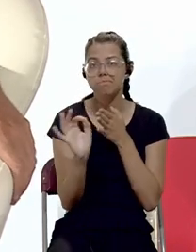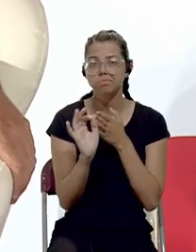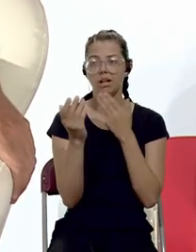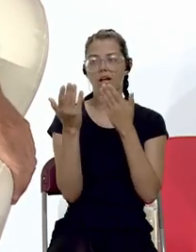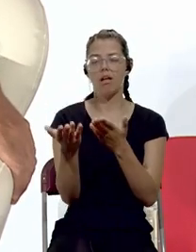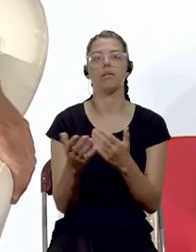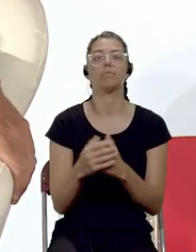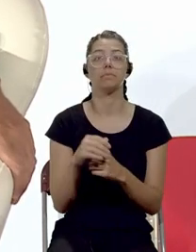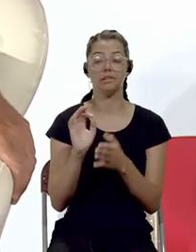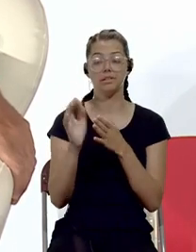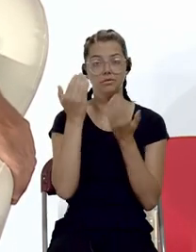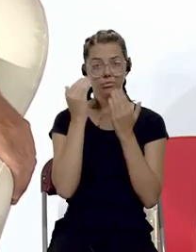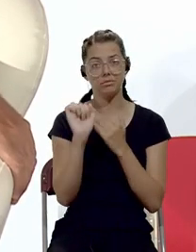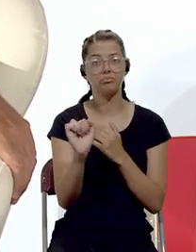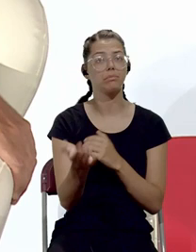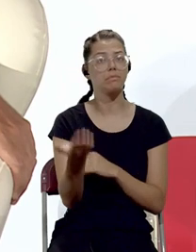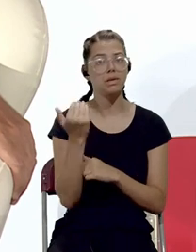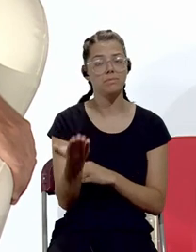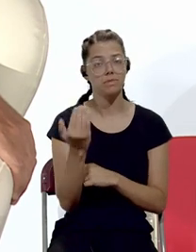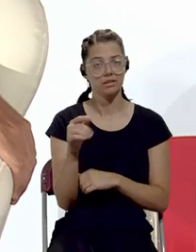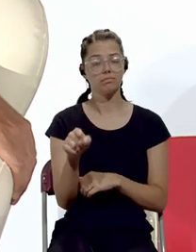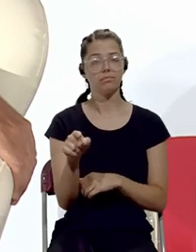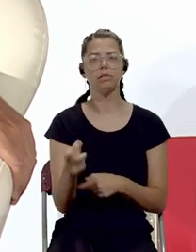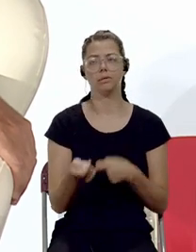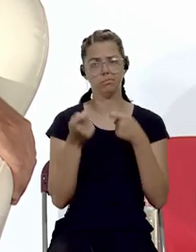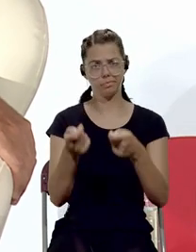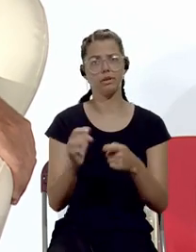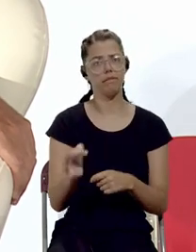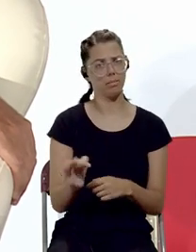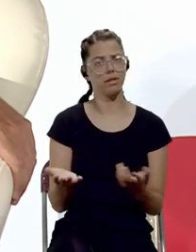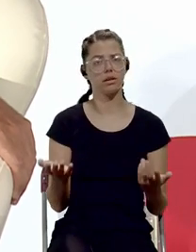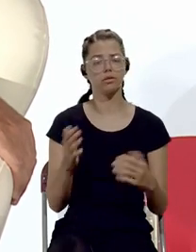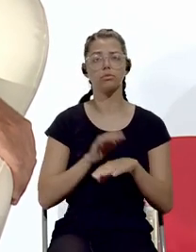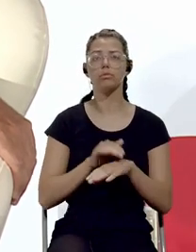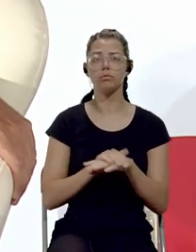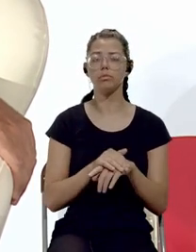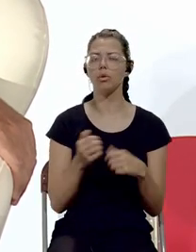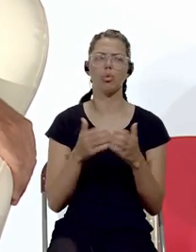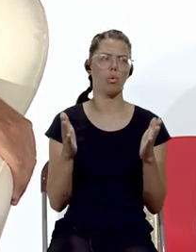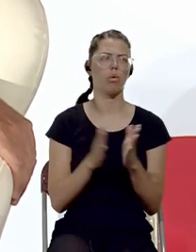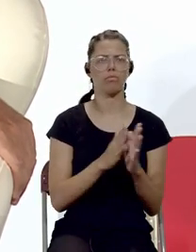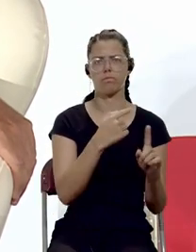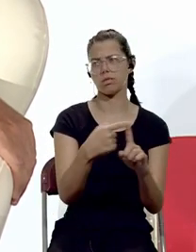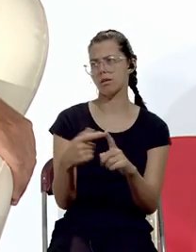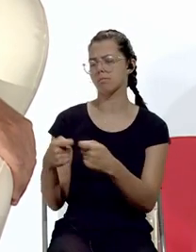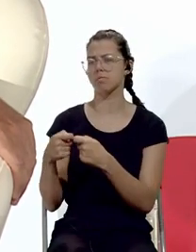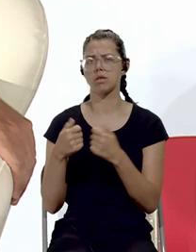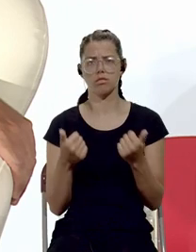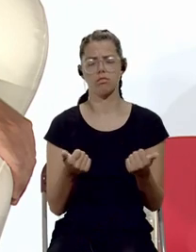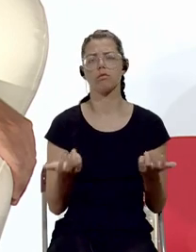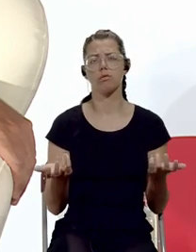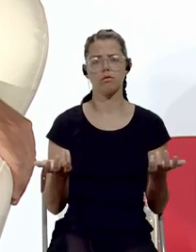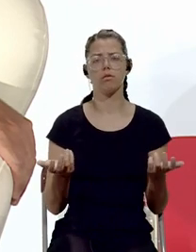informação falta e de facto é uma coisa em que vale a pena investir, porque todos ganham nesta valorização do livro e